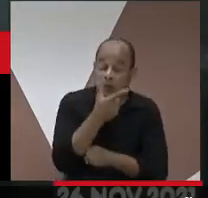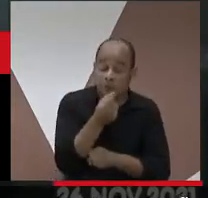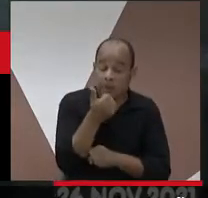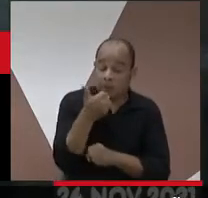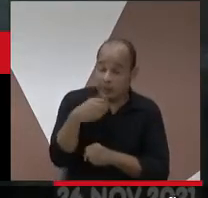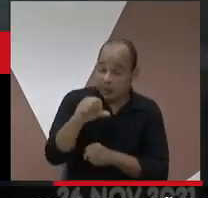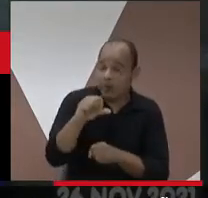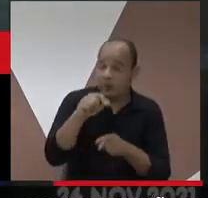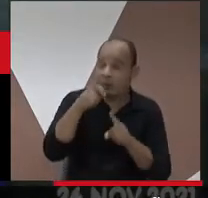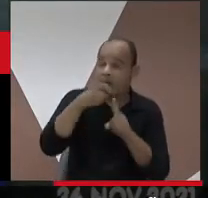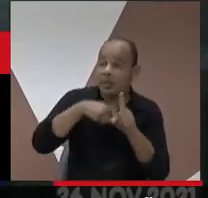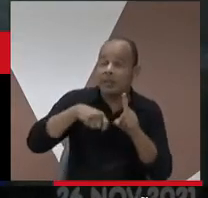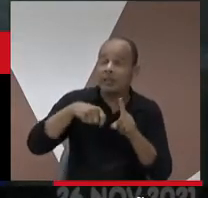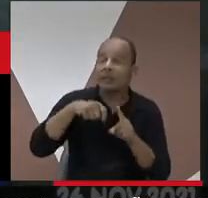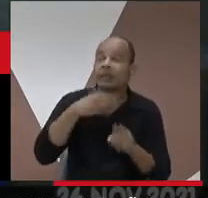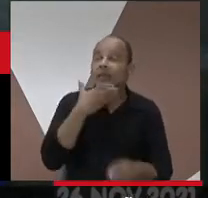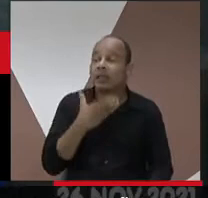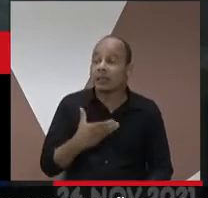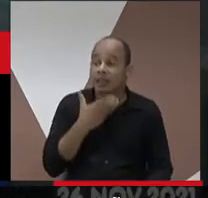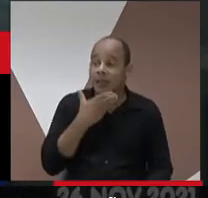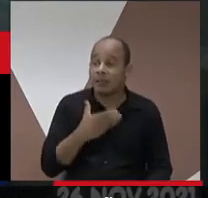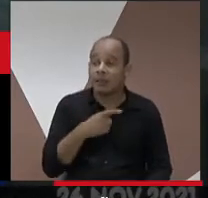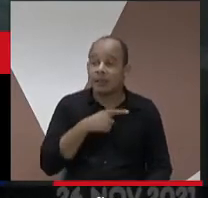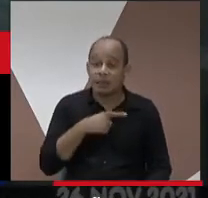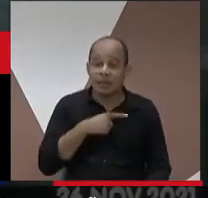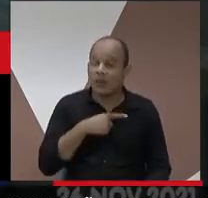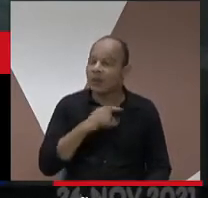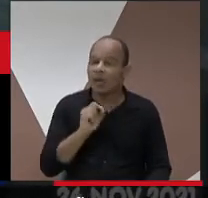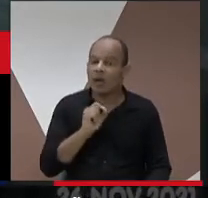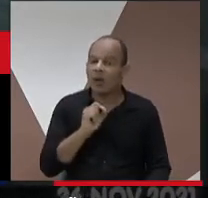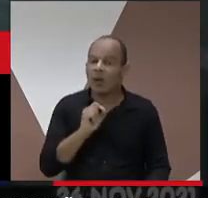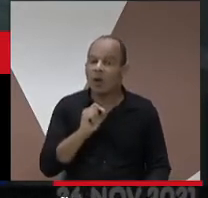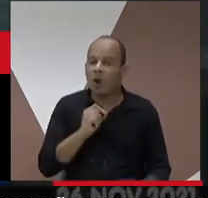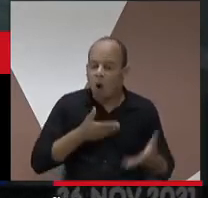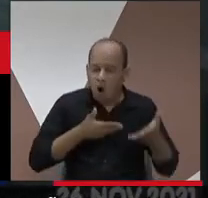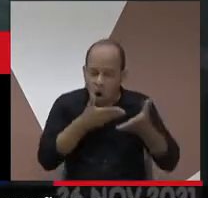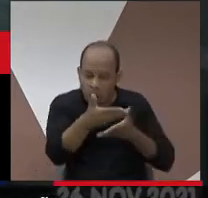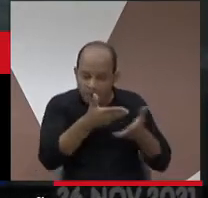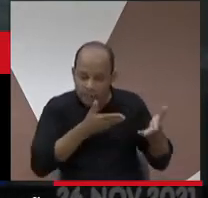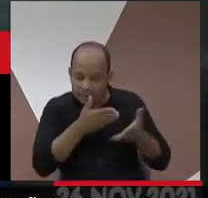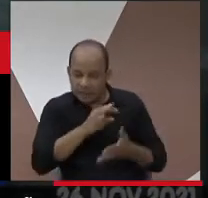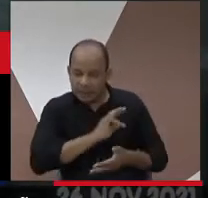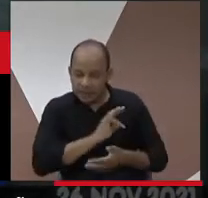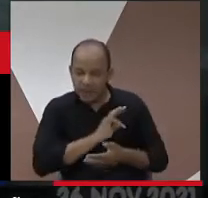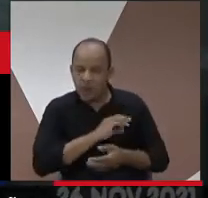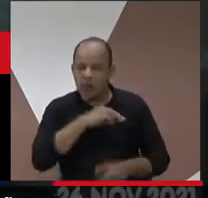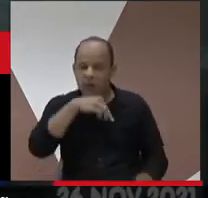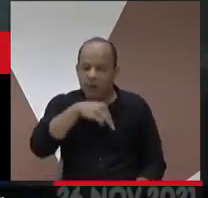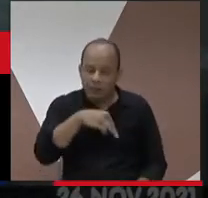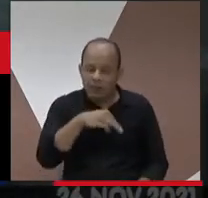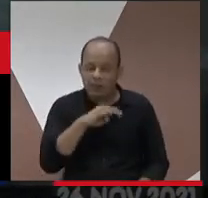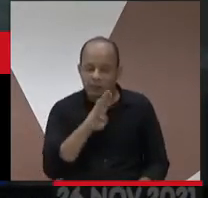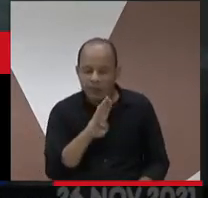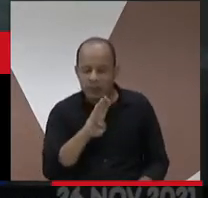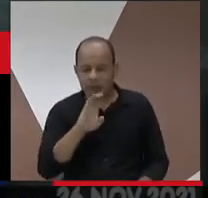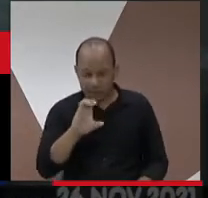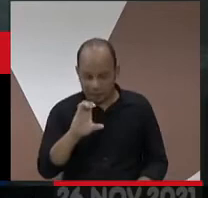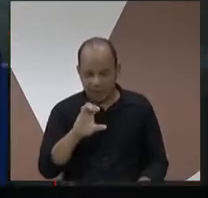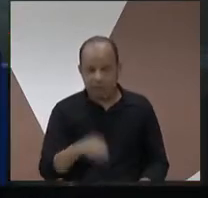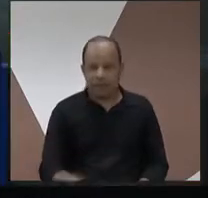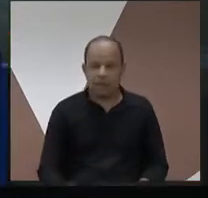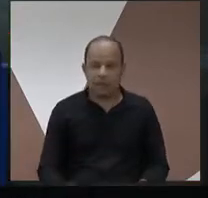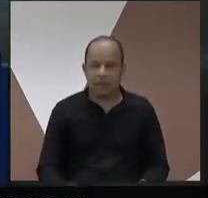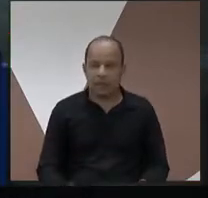de cooperação técnica com MBC, Movimento Brasil Competitivo.